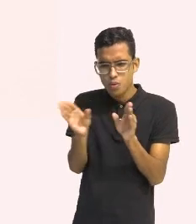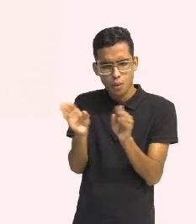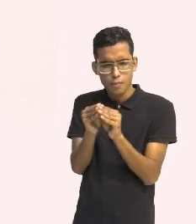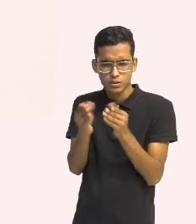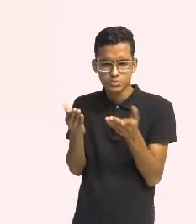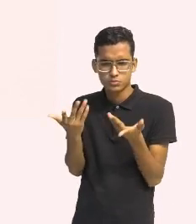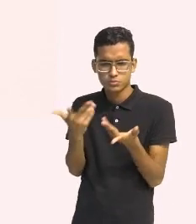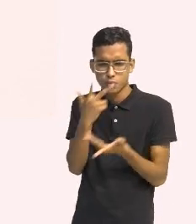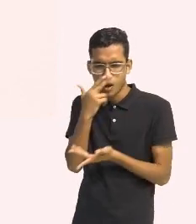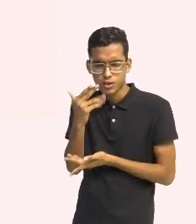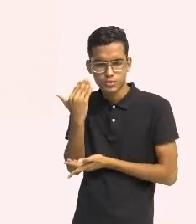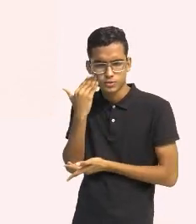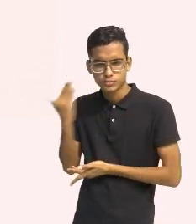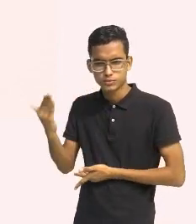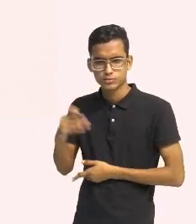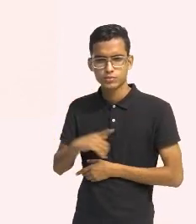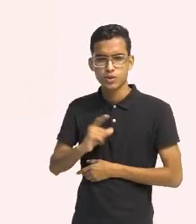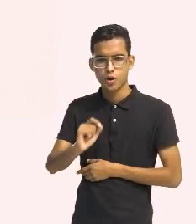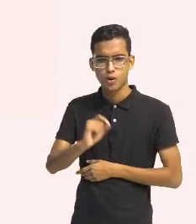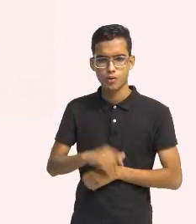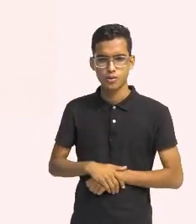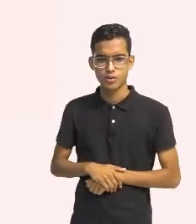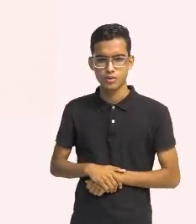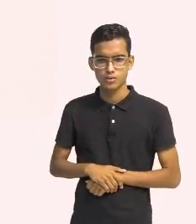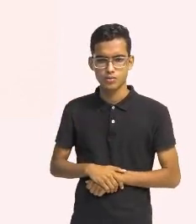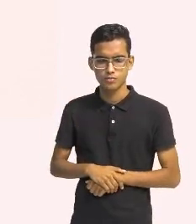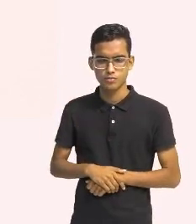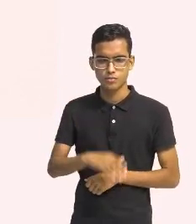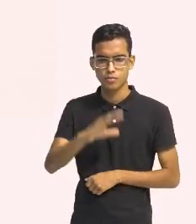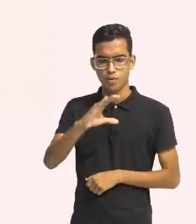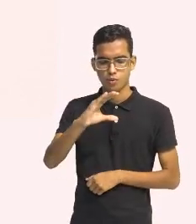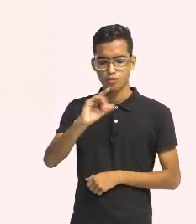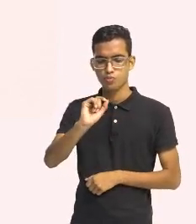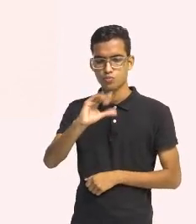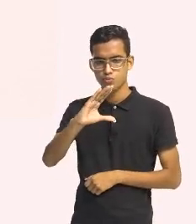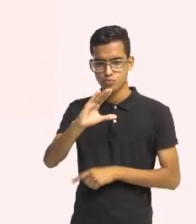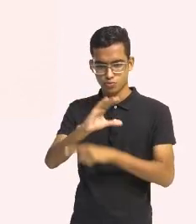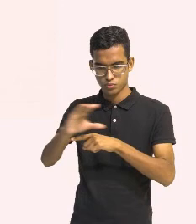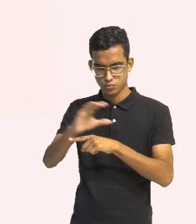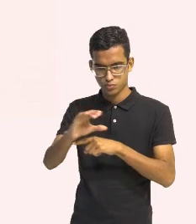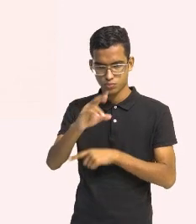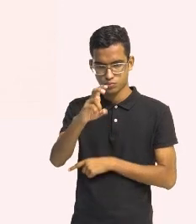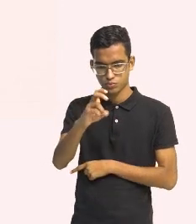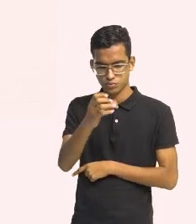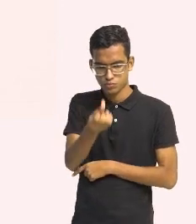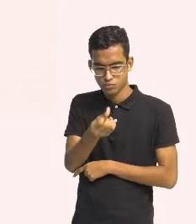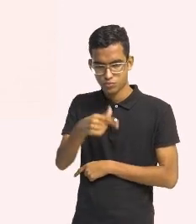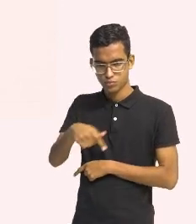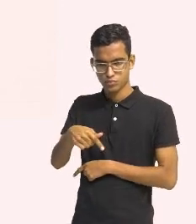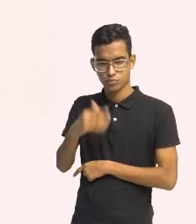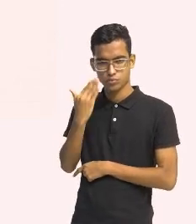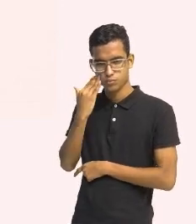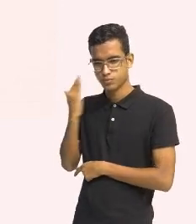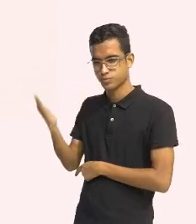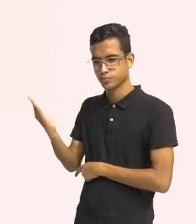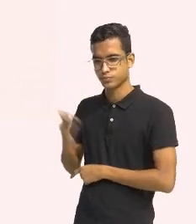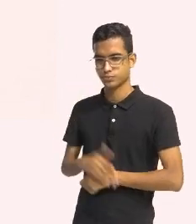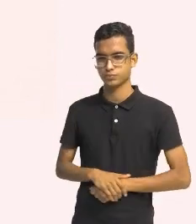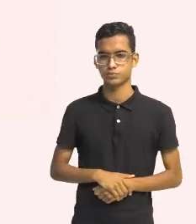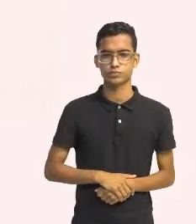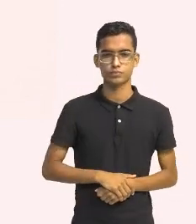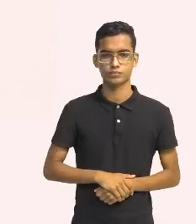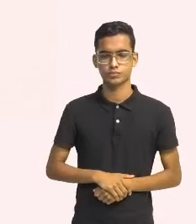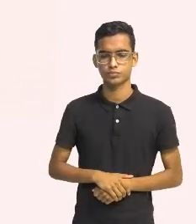dizer que é o carbono 5, 6 e 7. Tá ok? Vamos lá. Onde está a